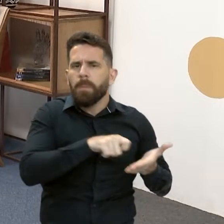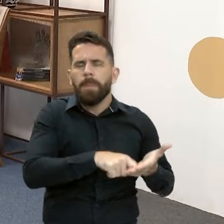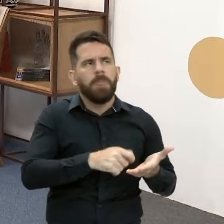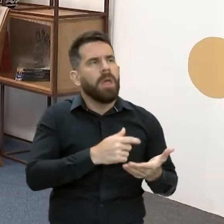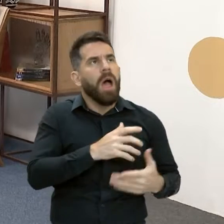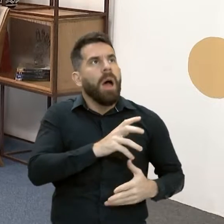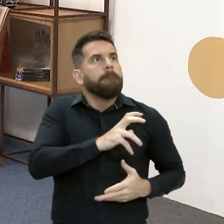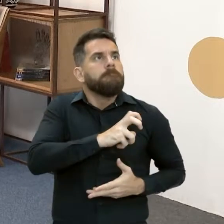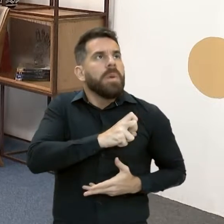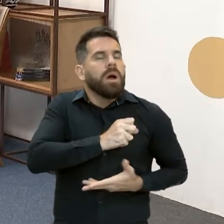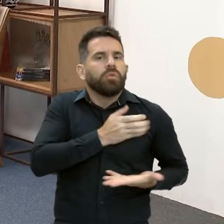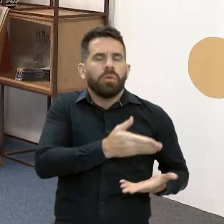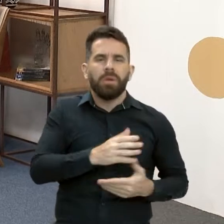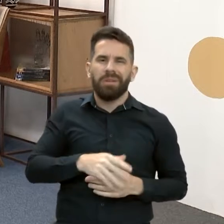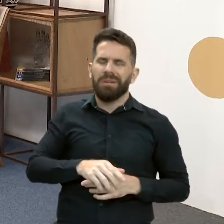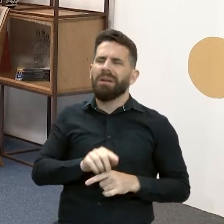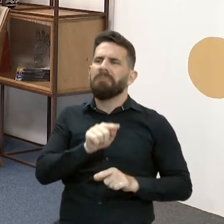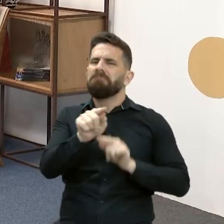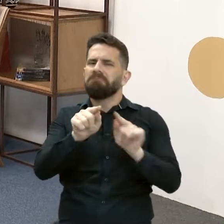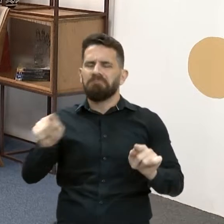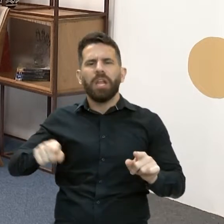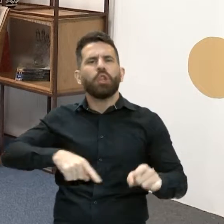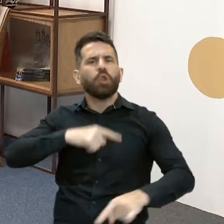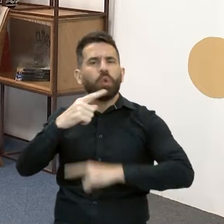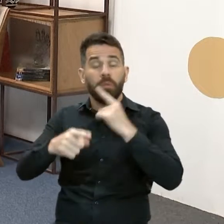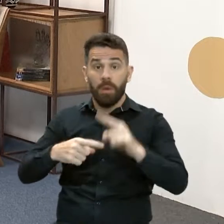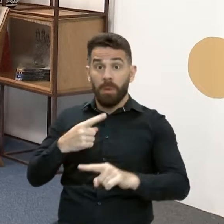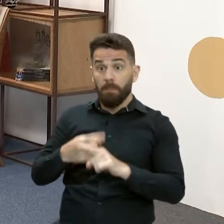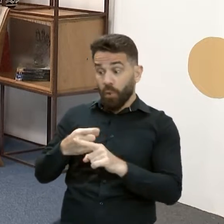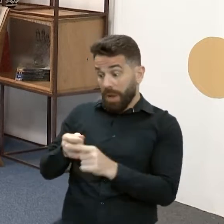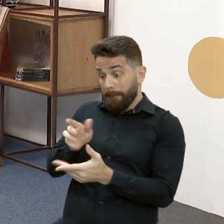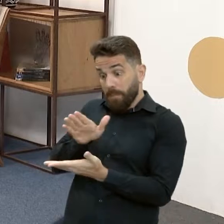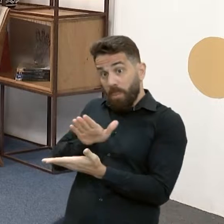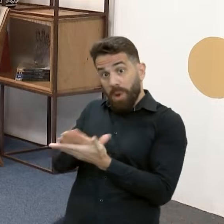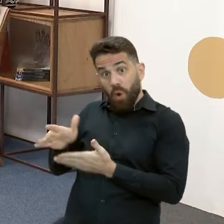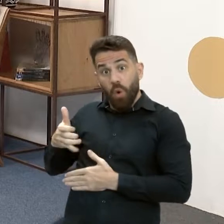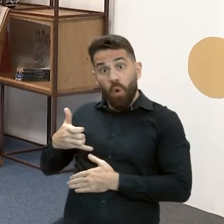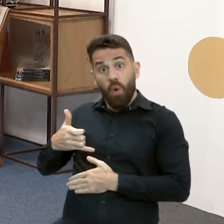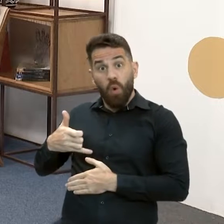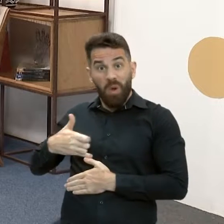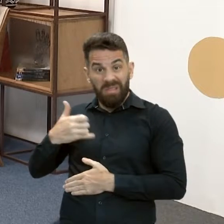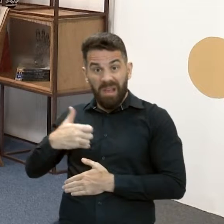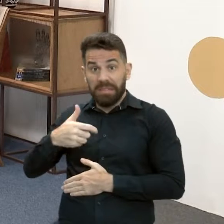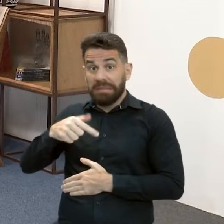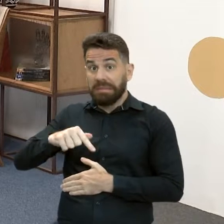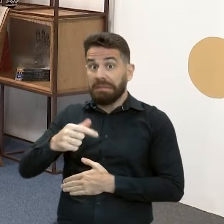porque ela publicou o primeiro livro aos 76 anos, mas ela começou a